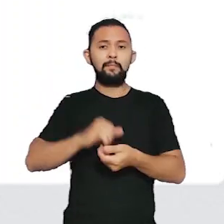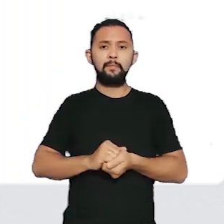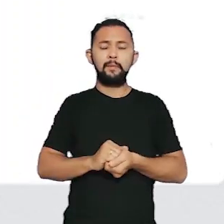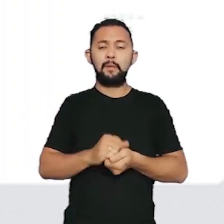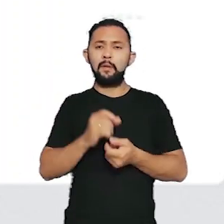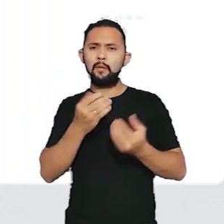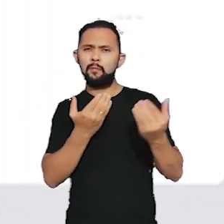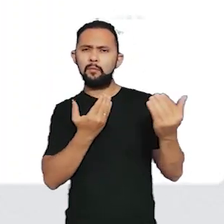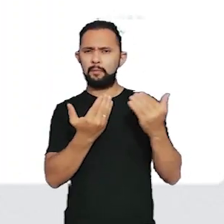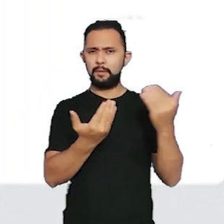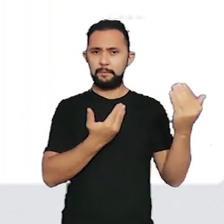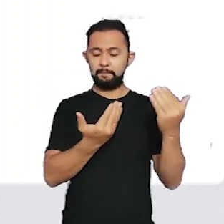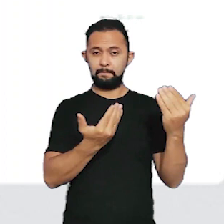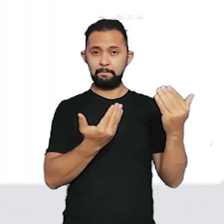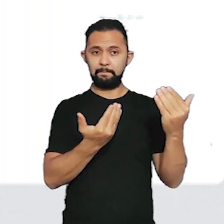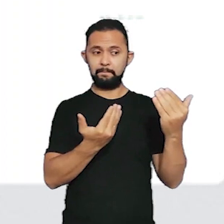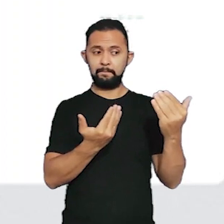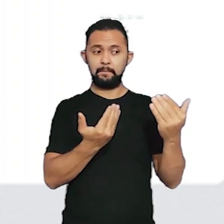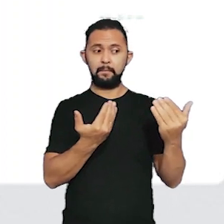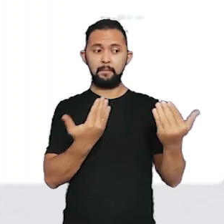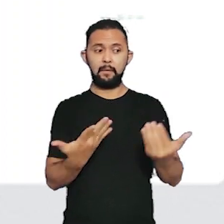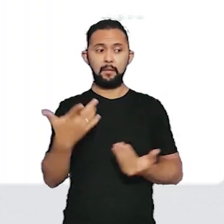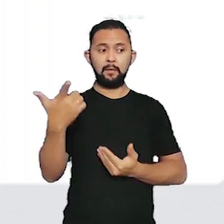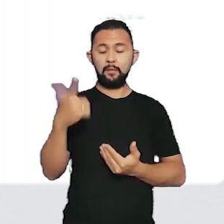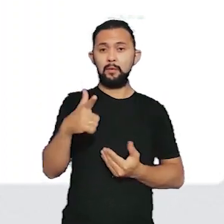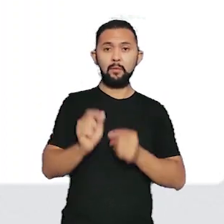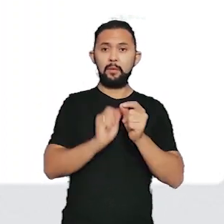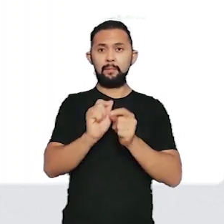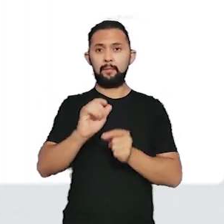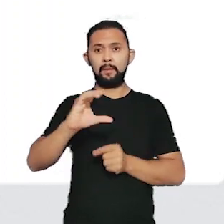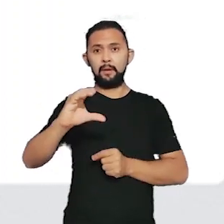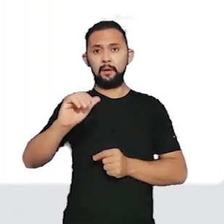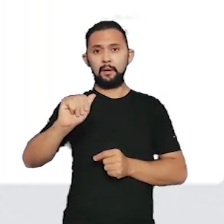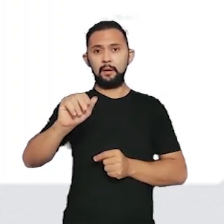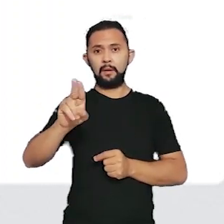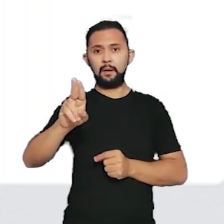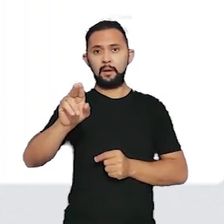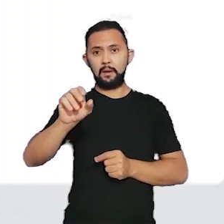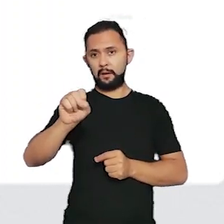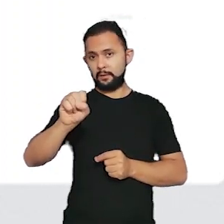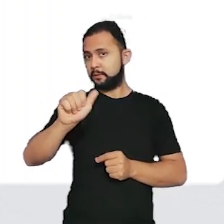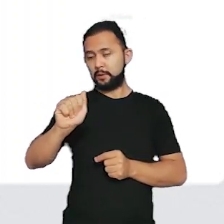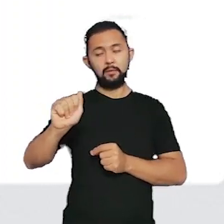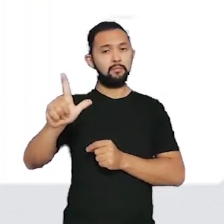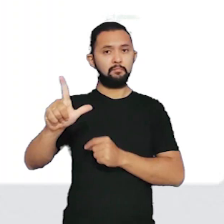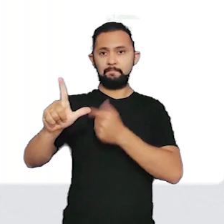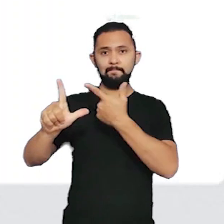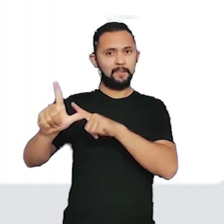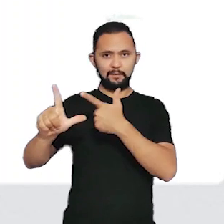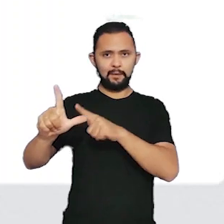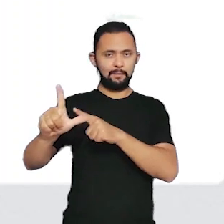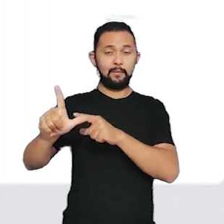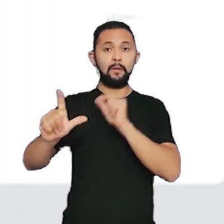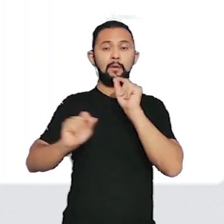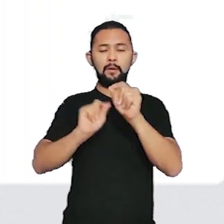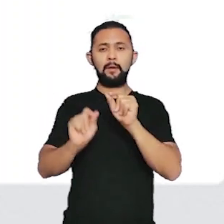de comparação. Então, a única ideia que eu não tenho aí é uma ideia de causa, tá? Eu não tenho uma causa presente aí nesses